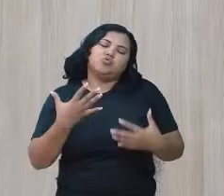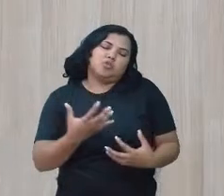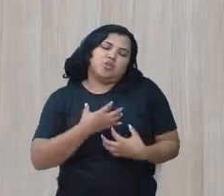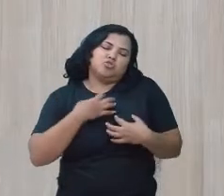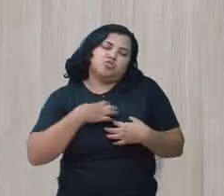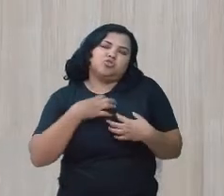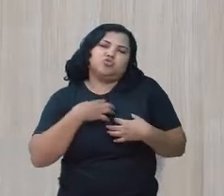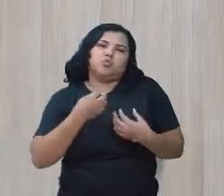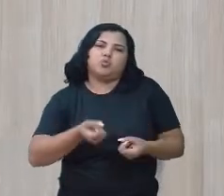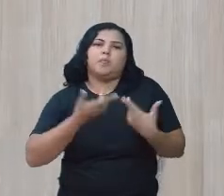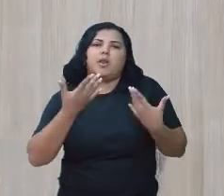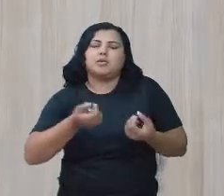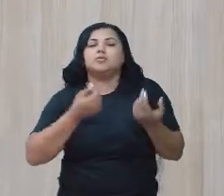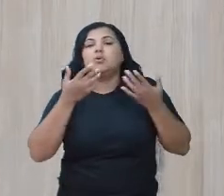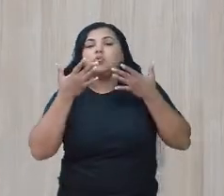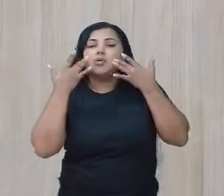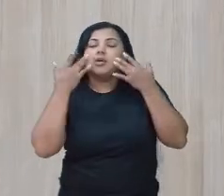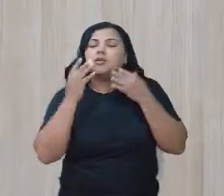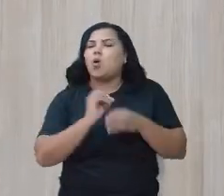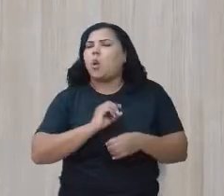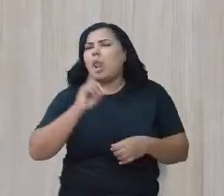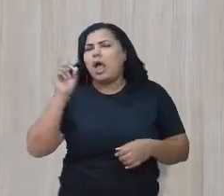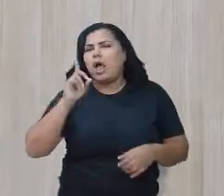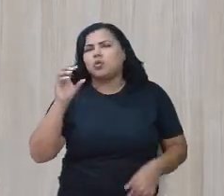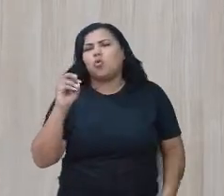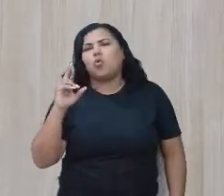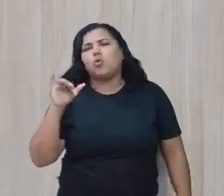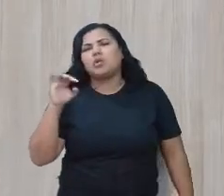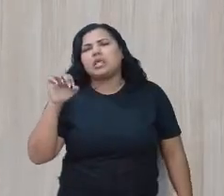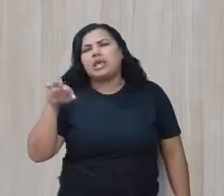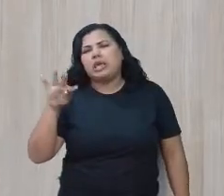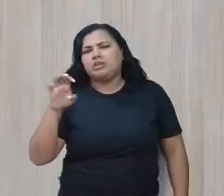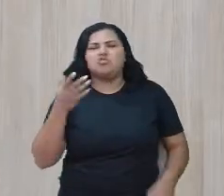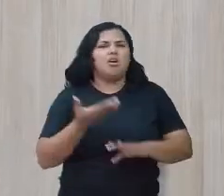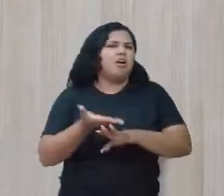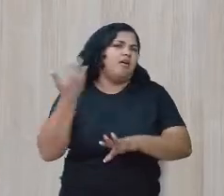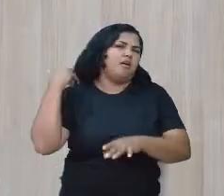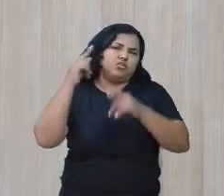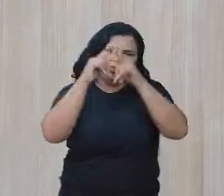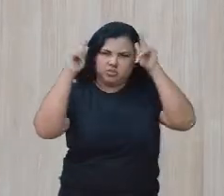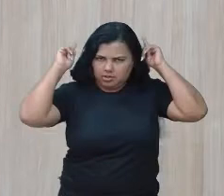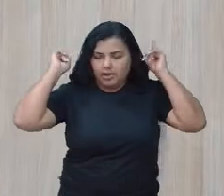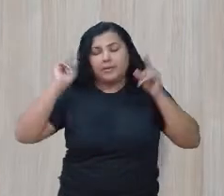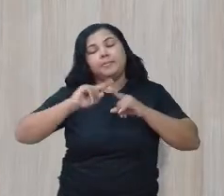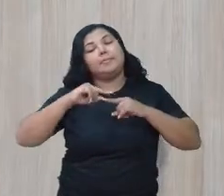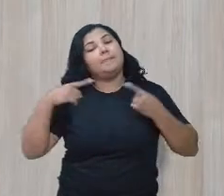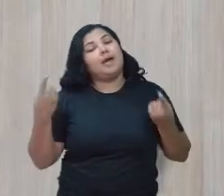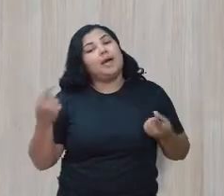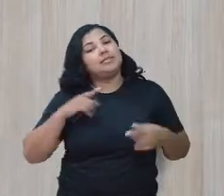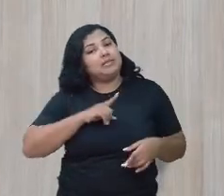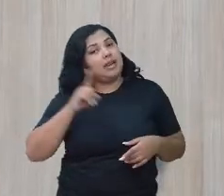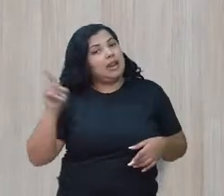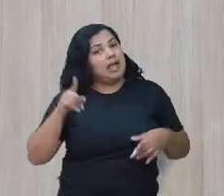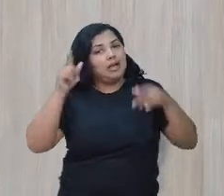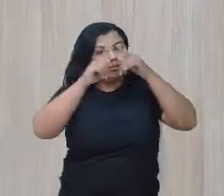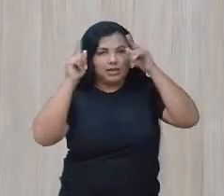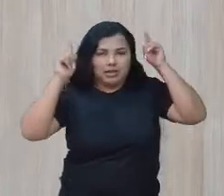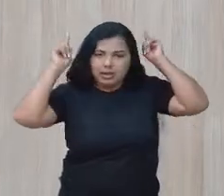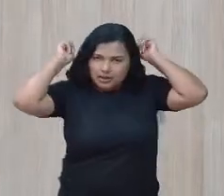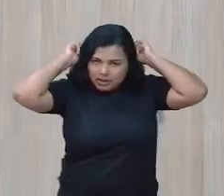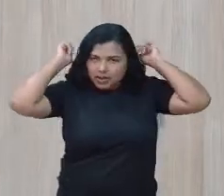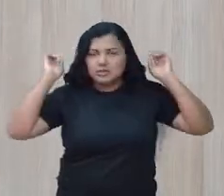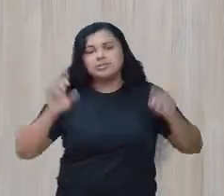no Oriente, né, anteriores ao período grego. Mas, na Grécia,